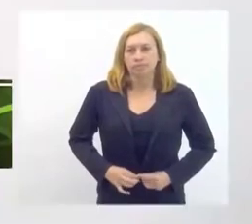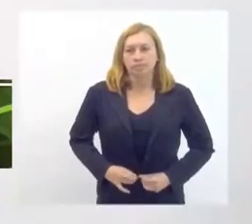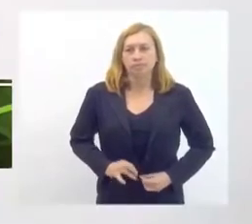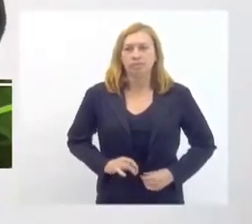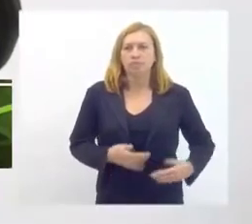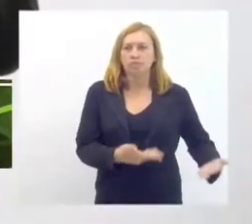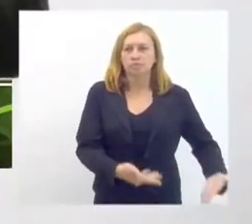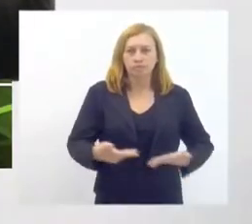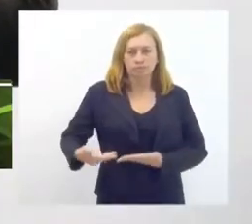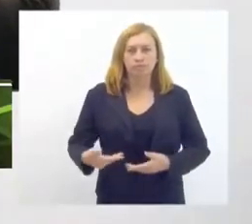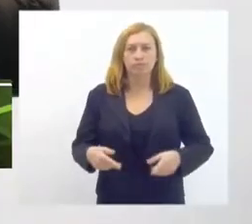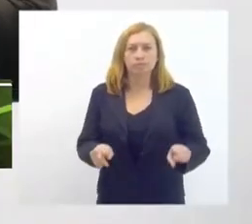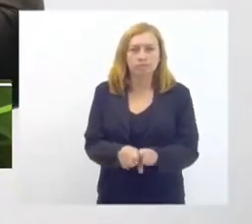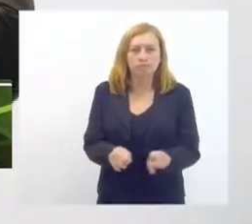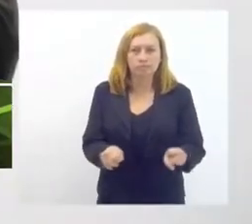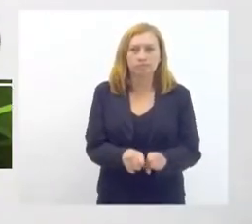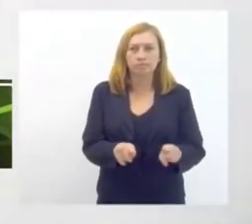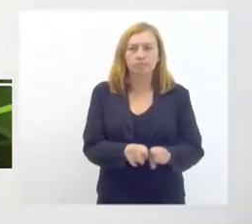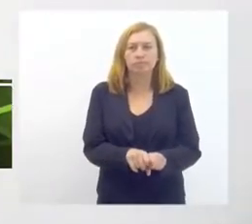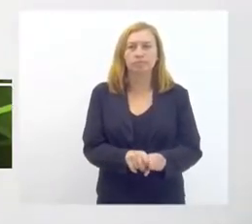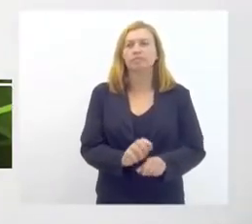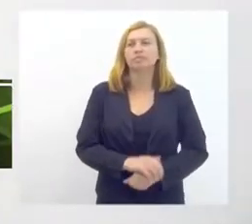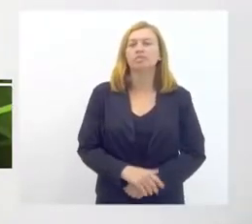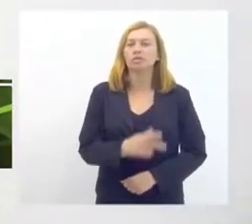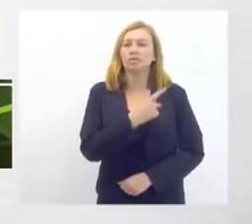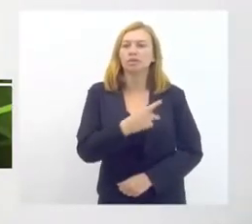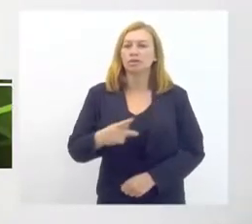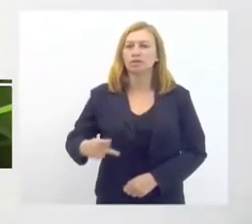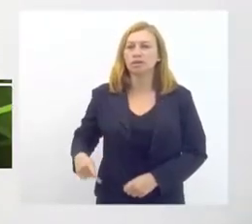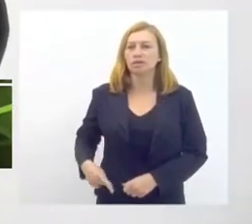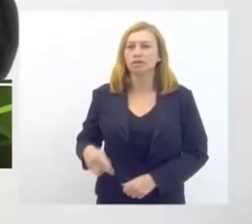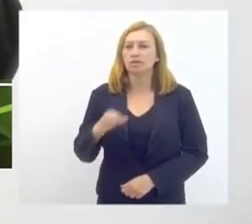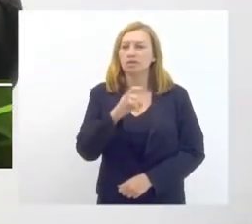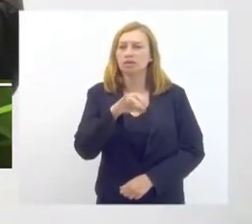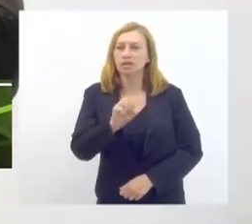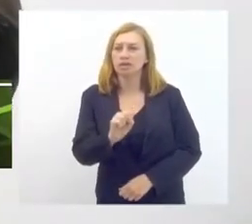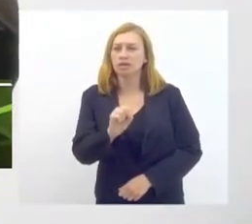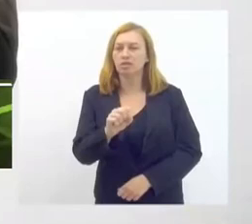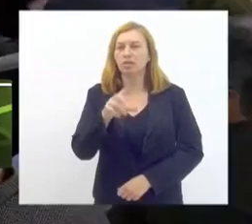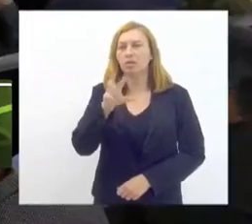Convidando também o presidente do COSENS, Dr. Rodrigo Oliveira.